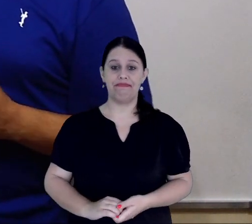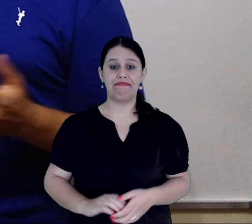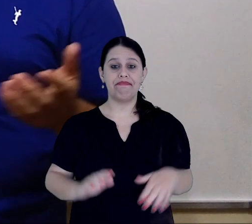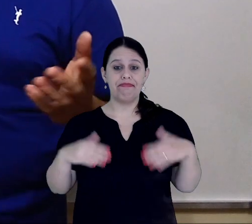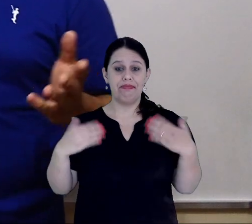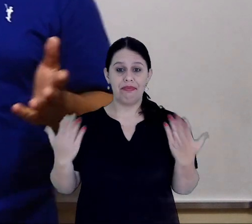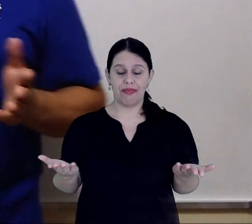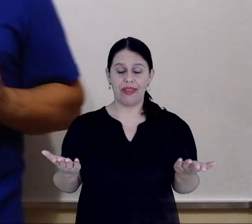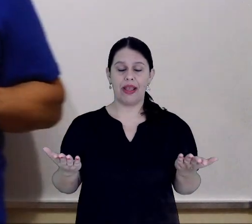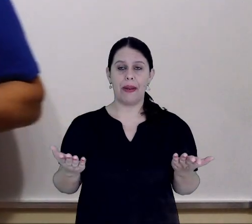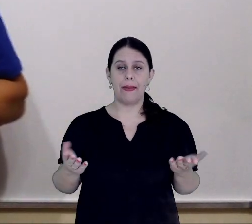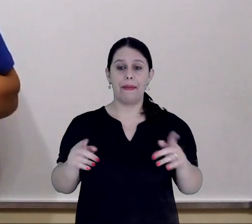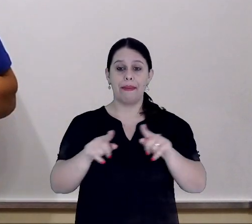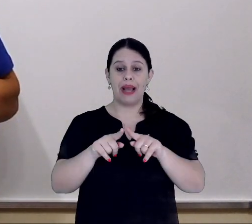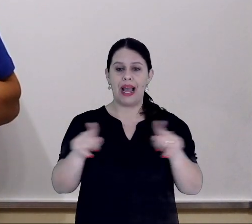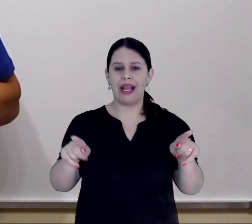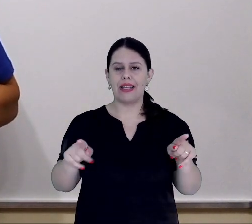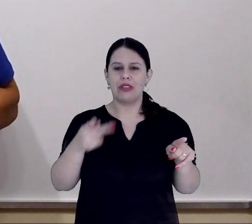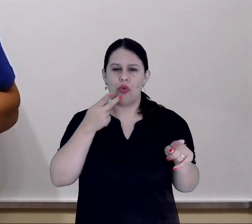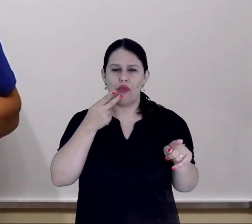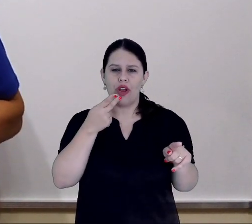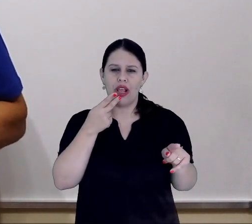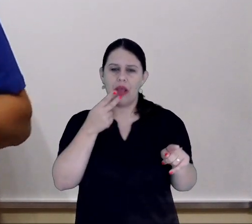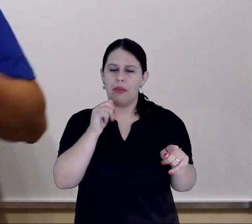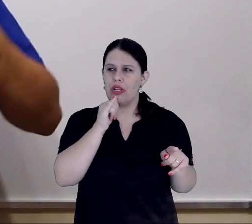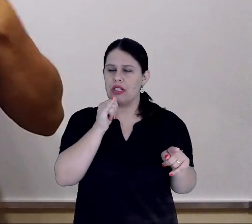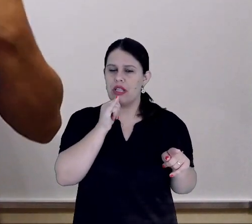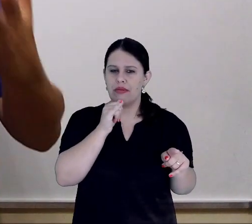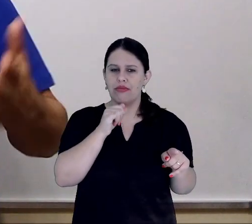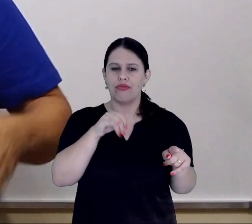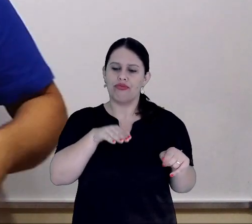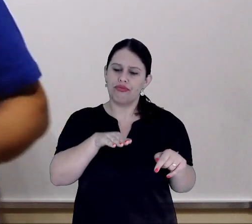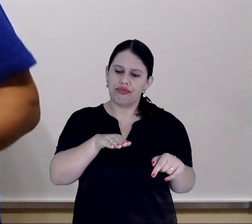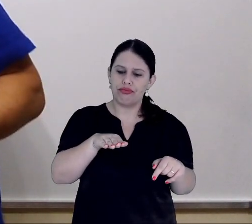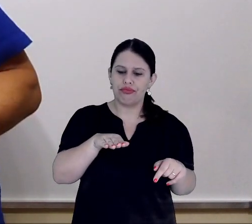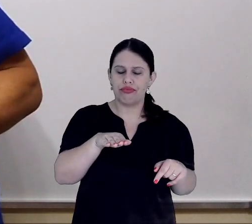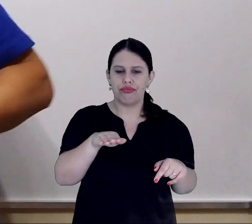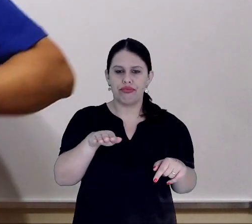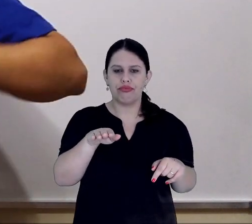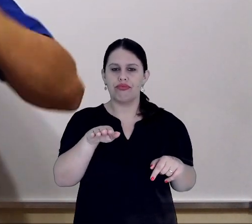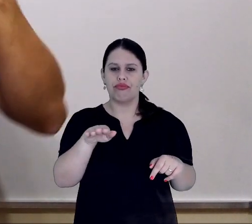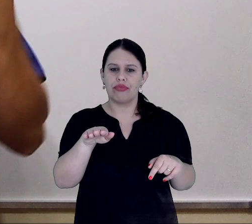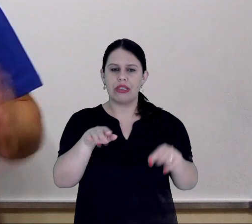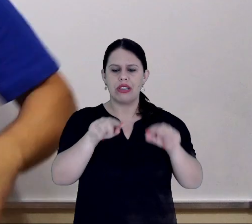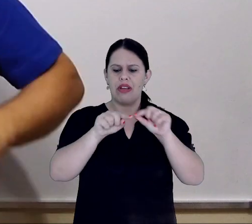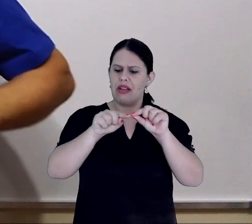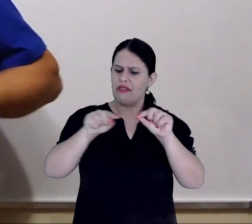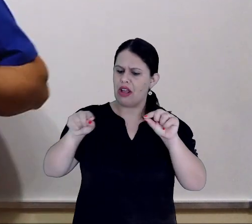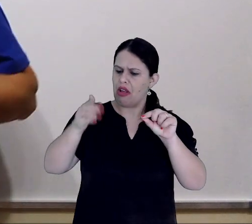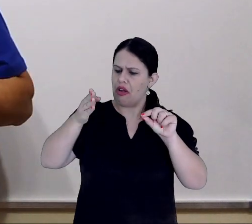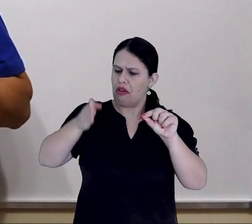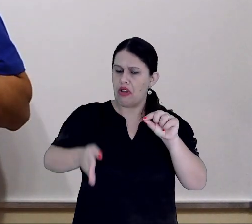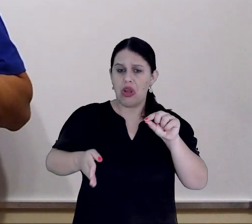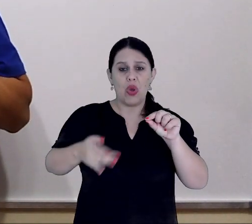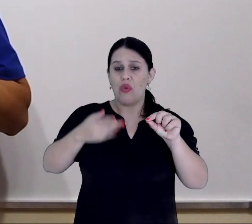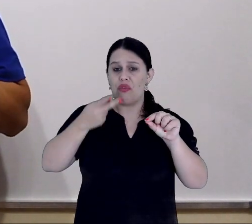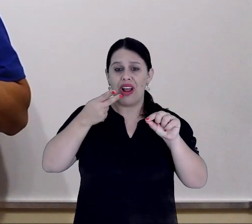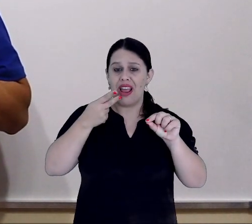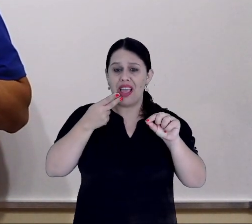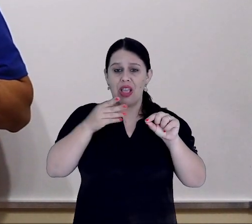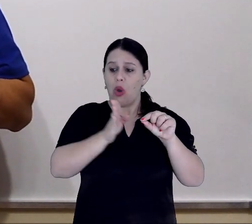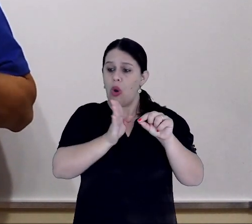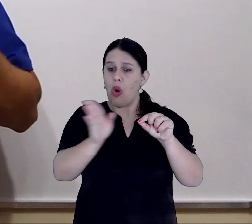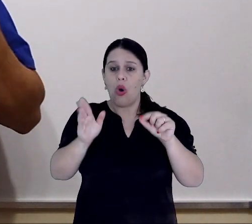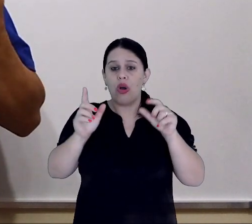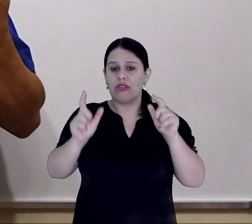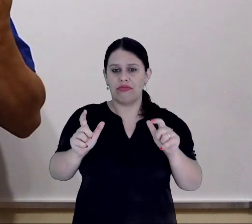bem. Mas eu não disse que ele estava indo ao longo do eixo X, ao longo do eixo Y, na horizontal, na vertical, nem nada